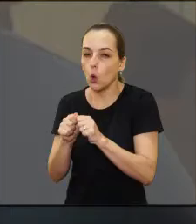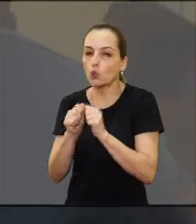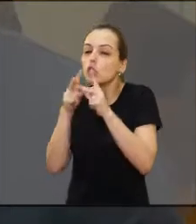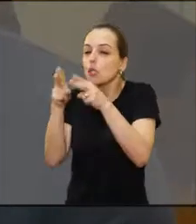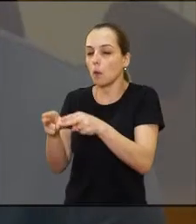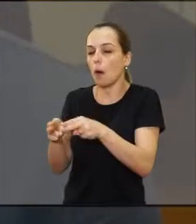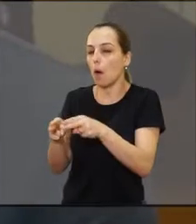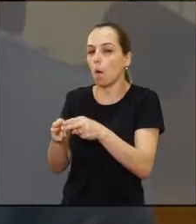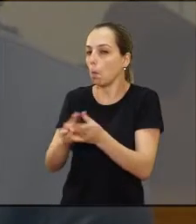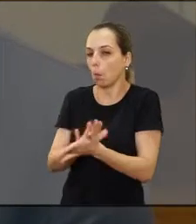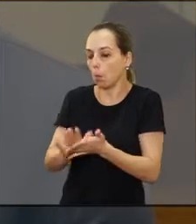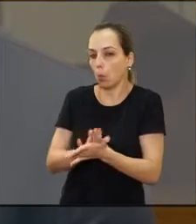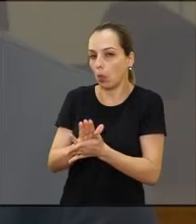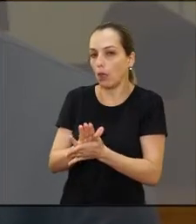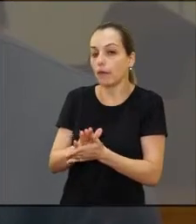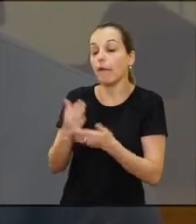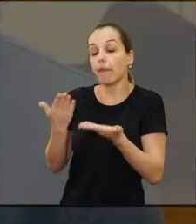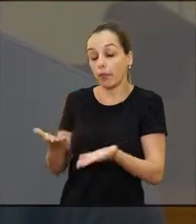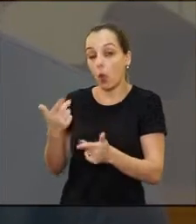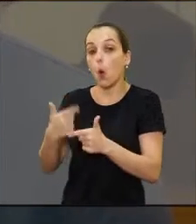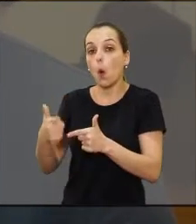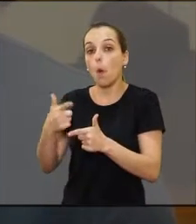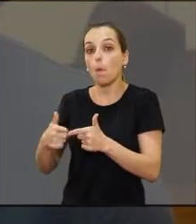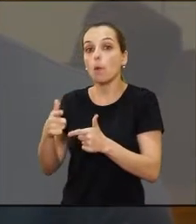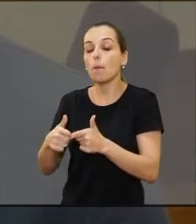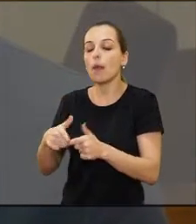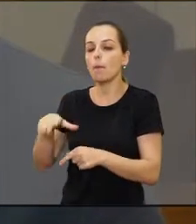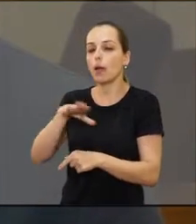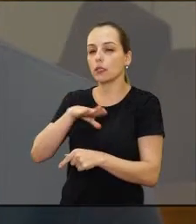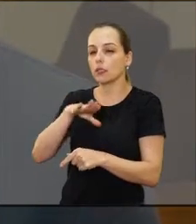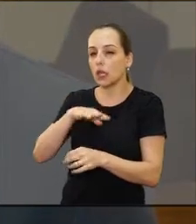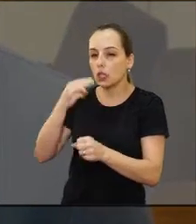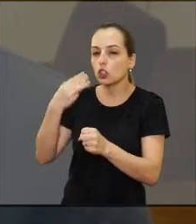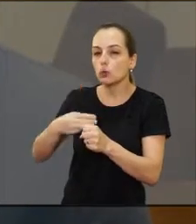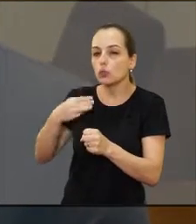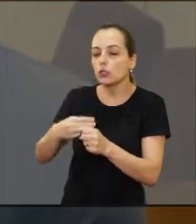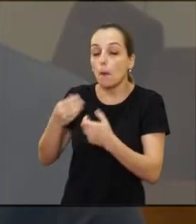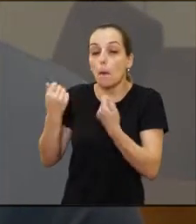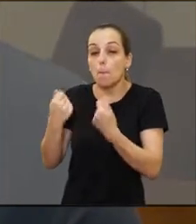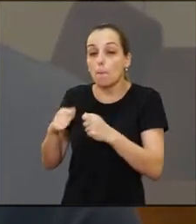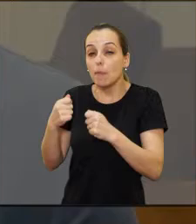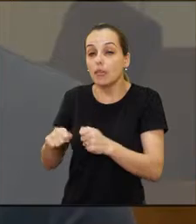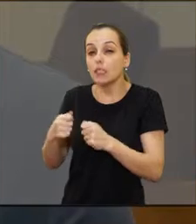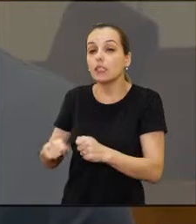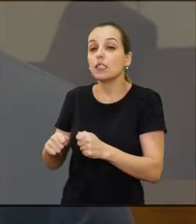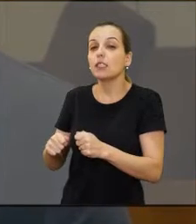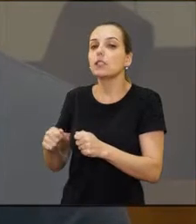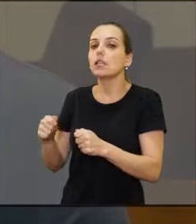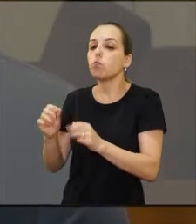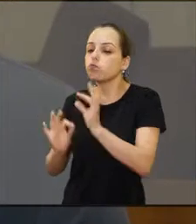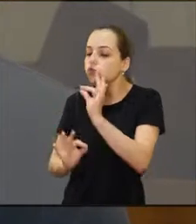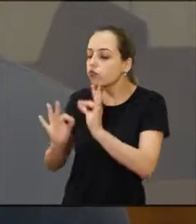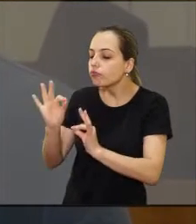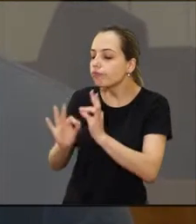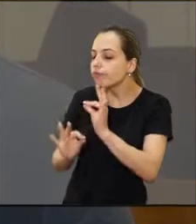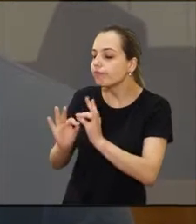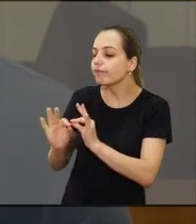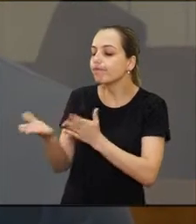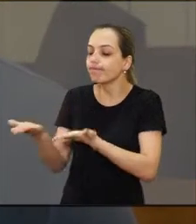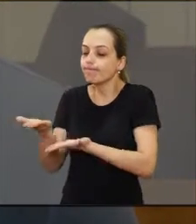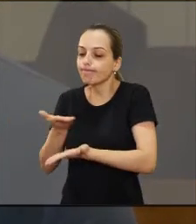é bom para um, não necessariamente é bom para outro. Então, esse é o grande problema. As cidades, os municípios têm que